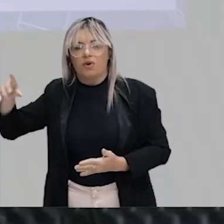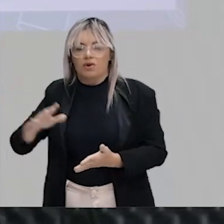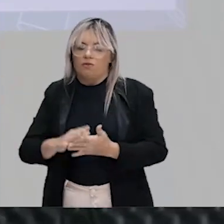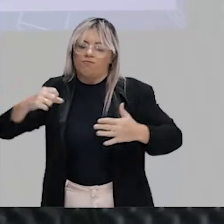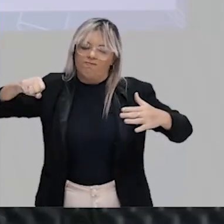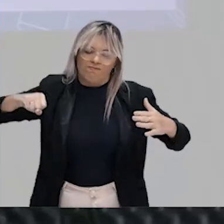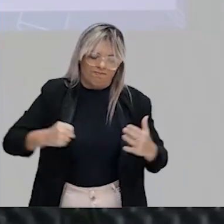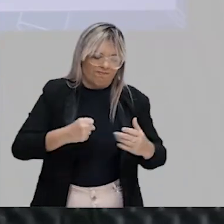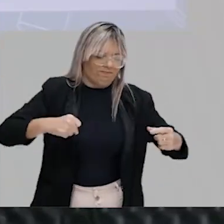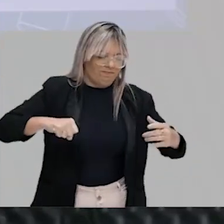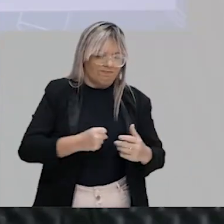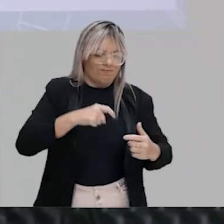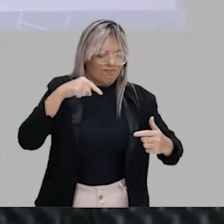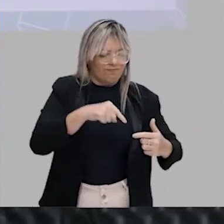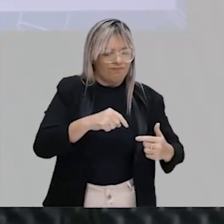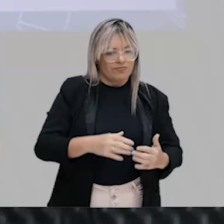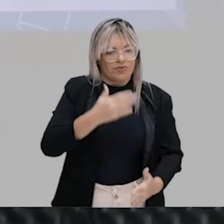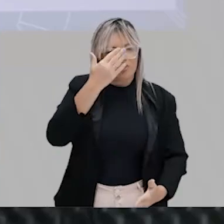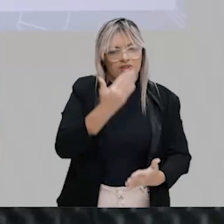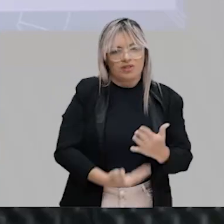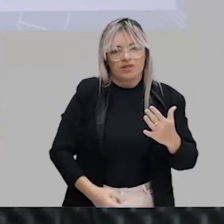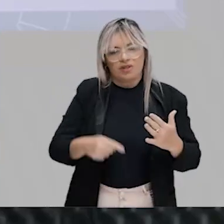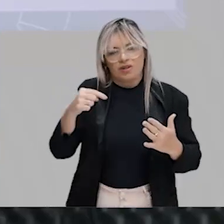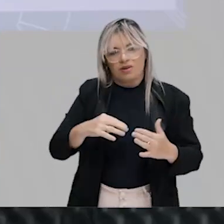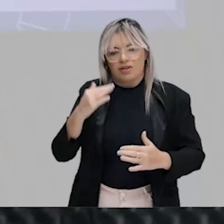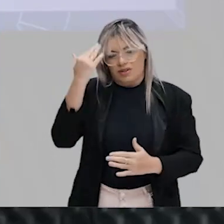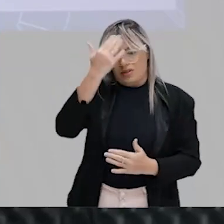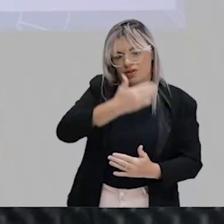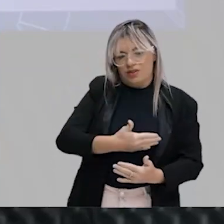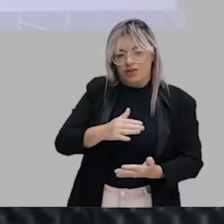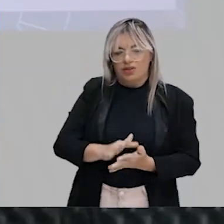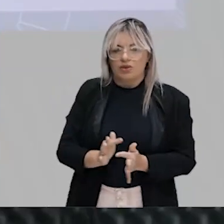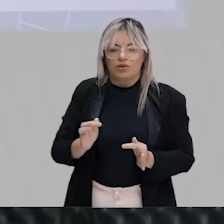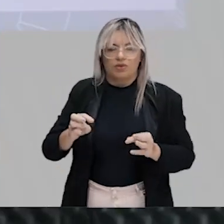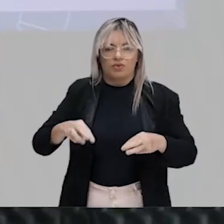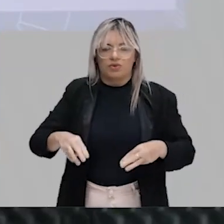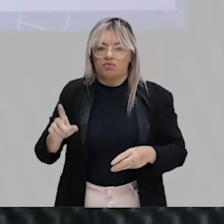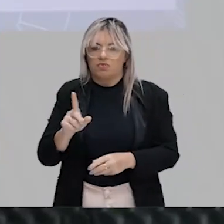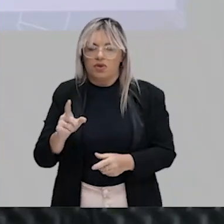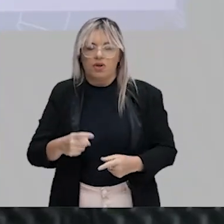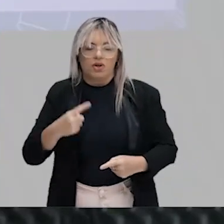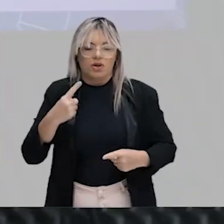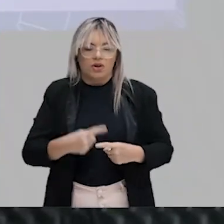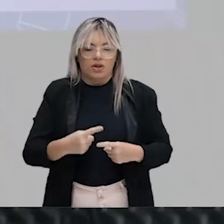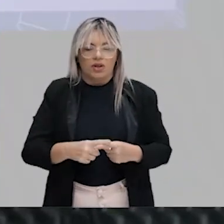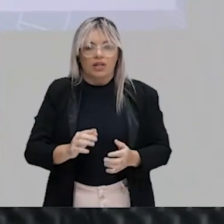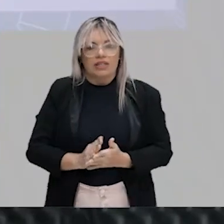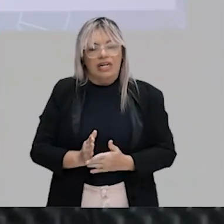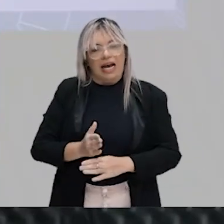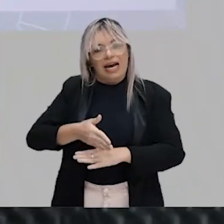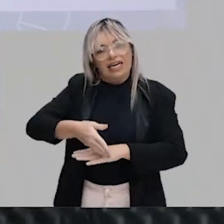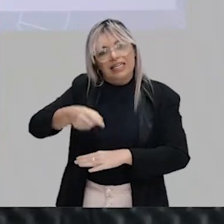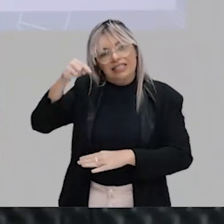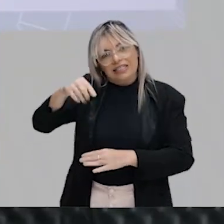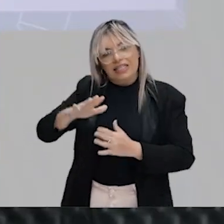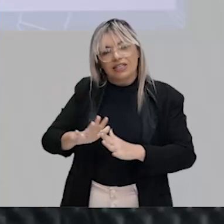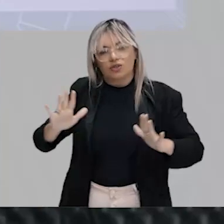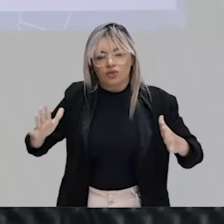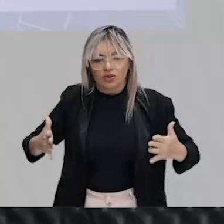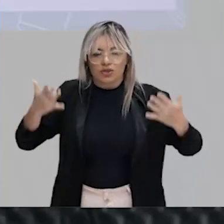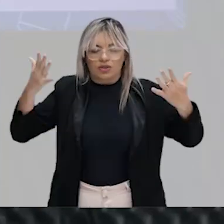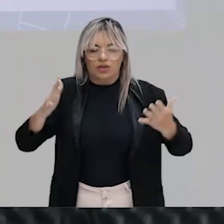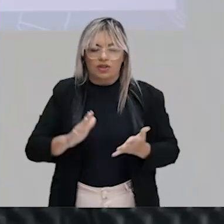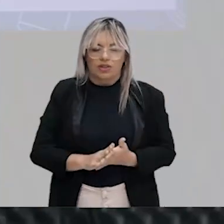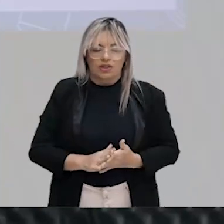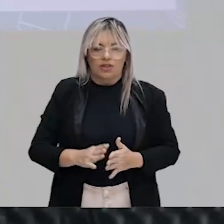foi sim senhor. Ele não finalizou por quê? Porque faz parte do espetáculo. Se ele chega no início da